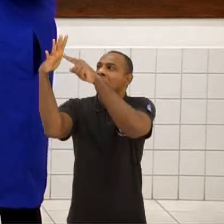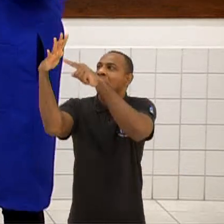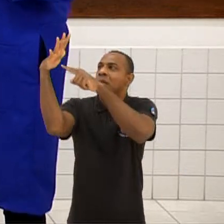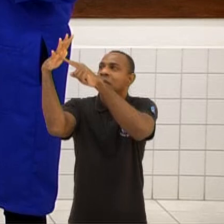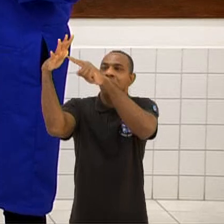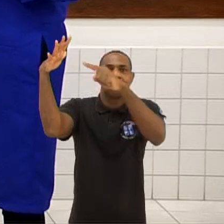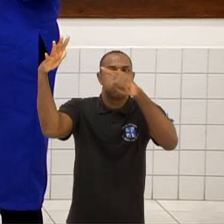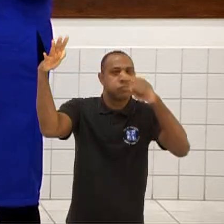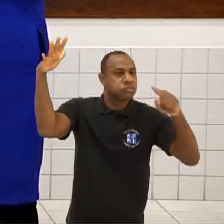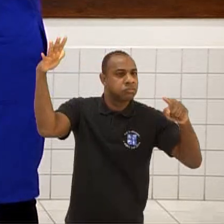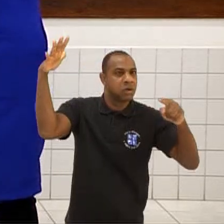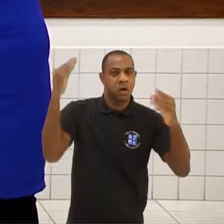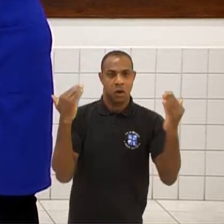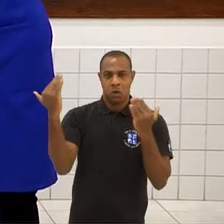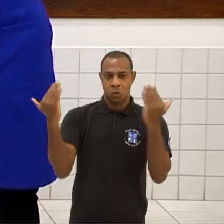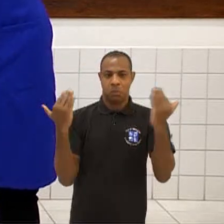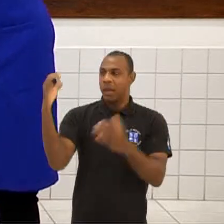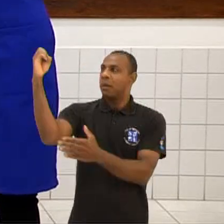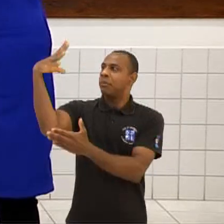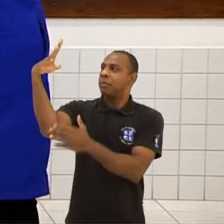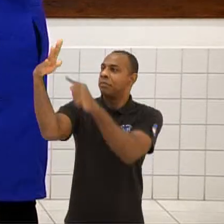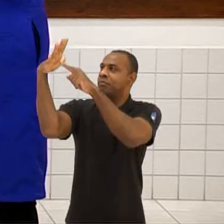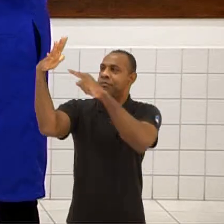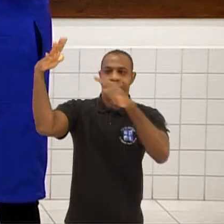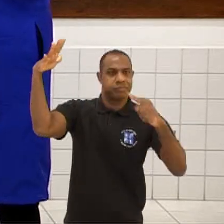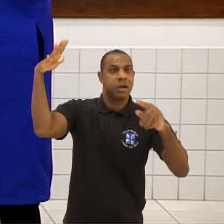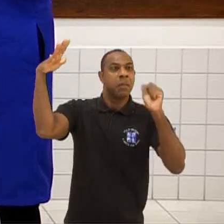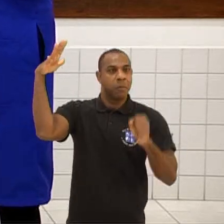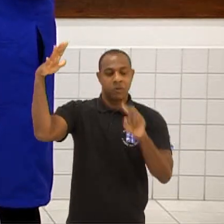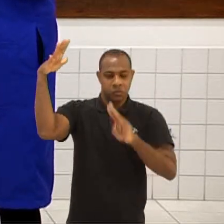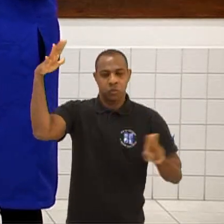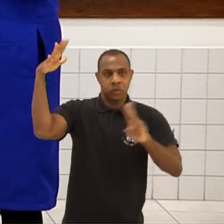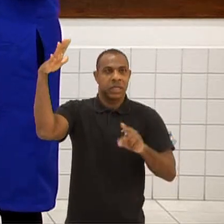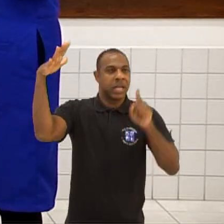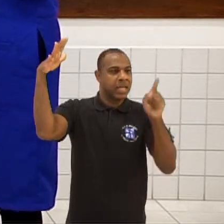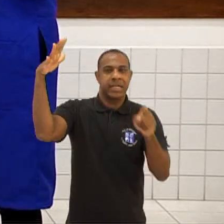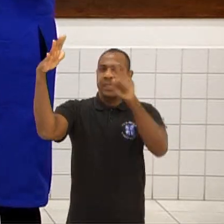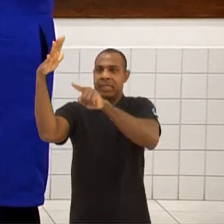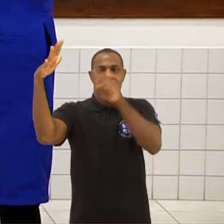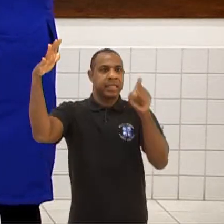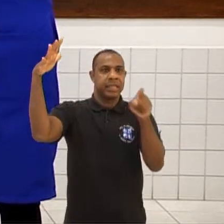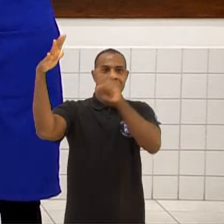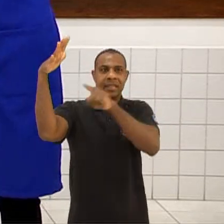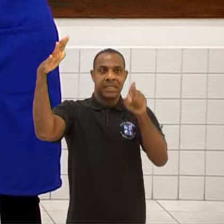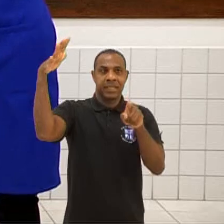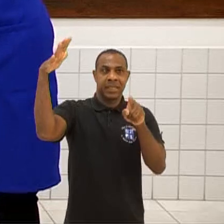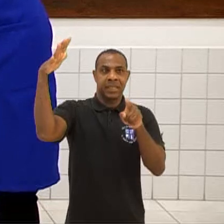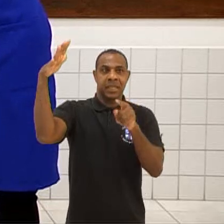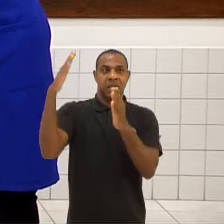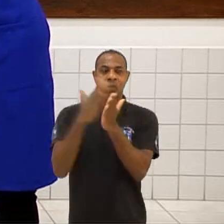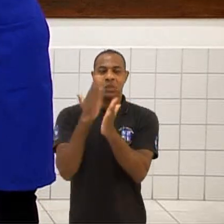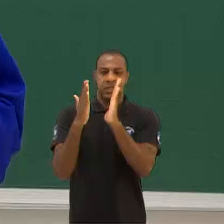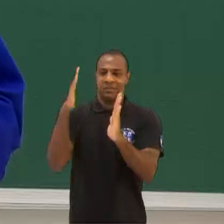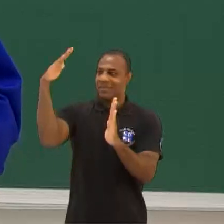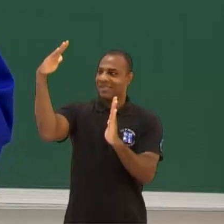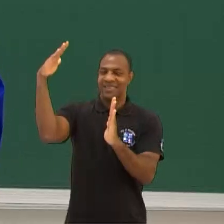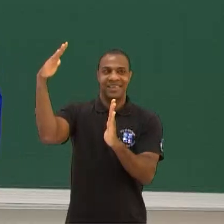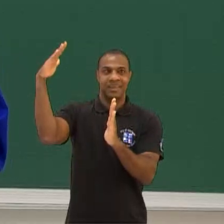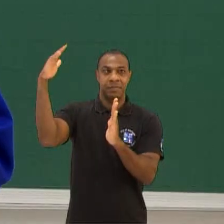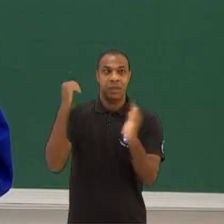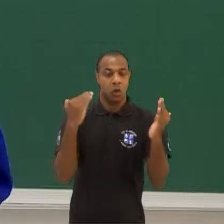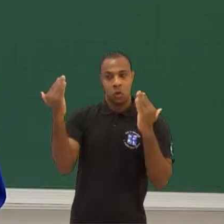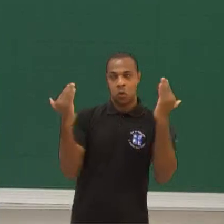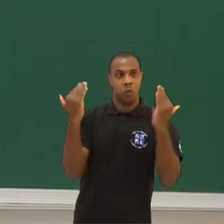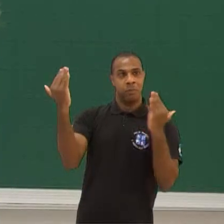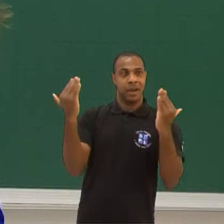né? Que você compare... você pode usar esse com esse, pode. Só que é mais interessante que você compare